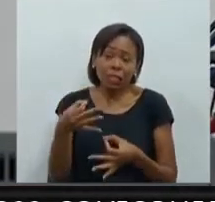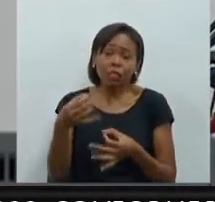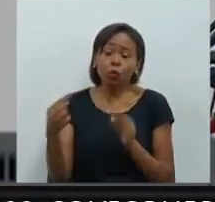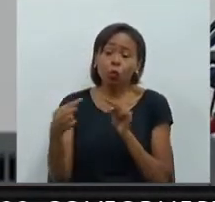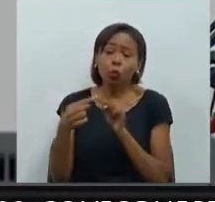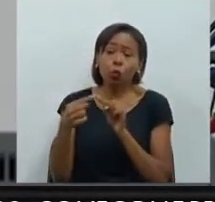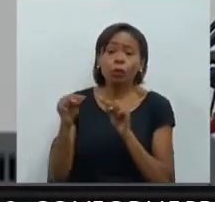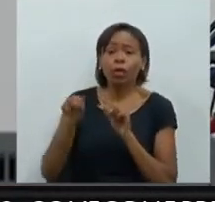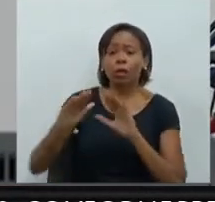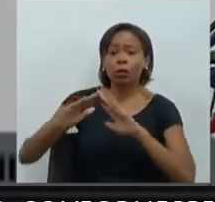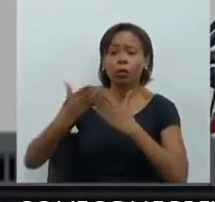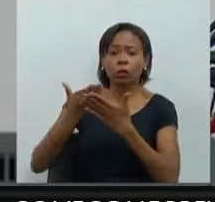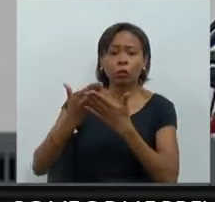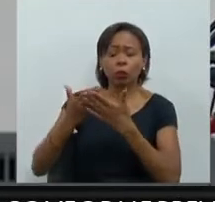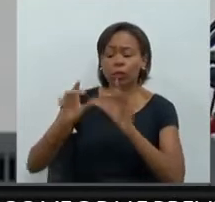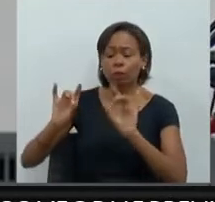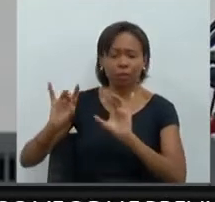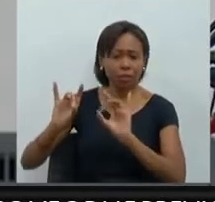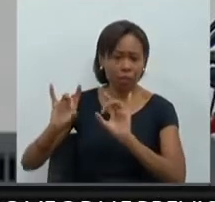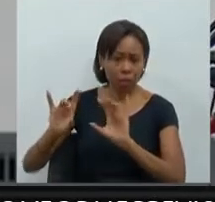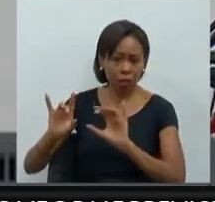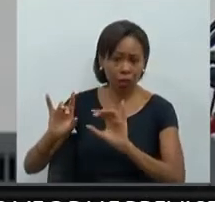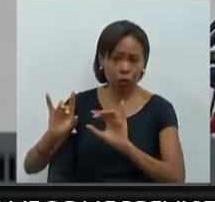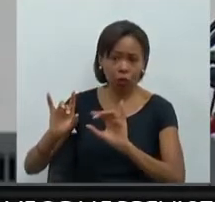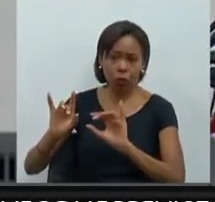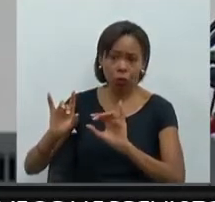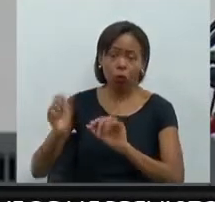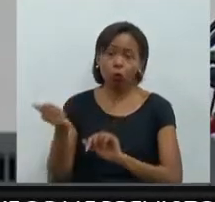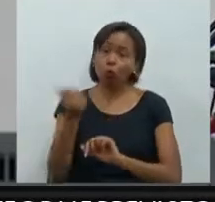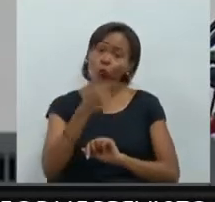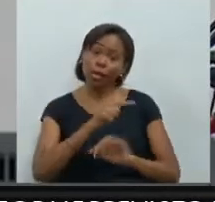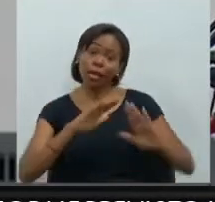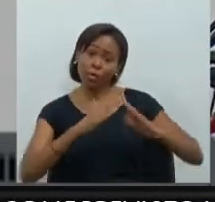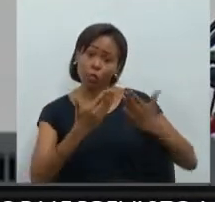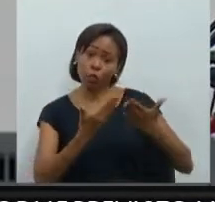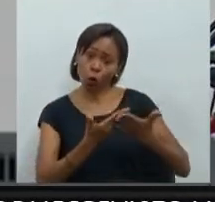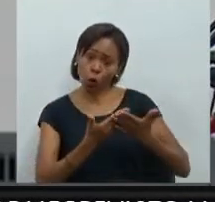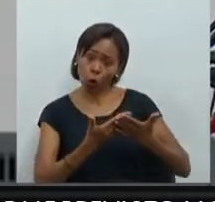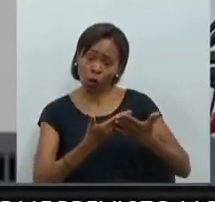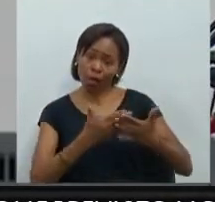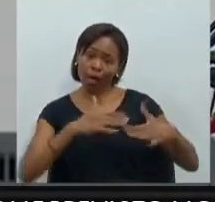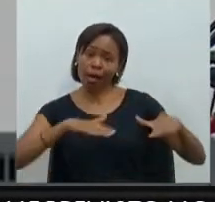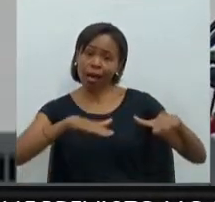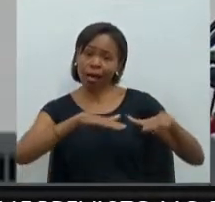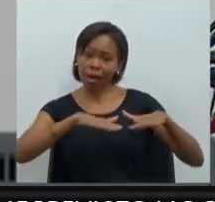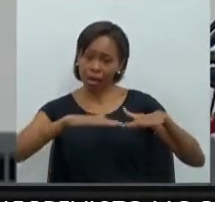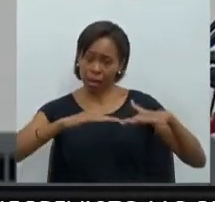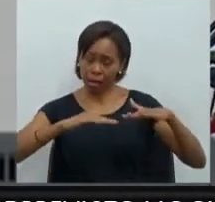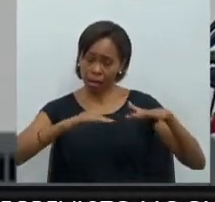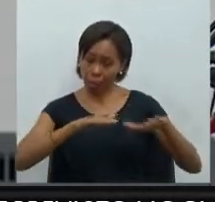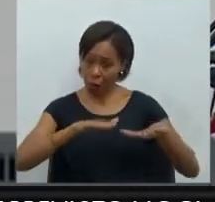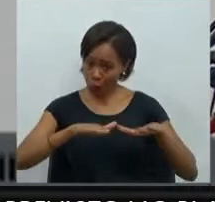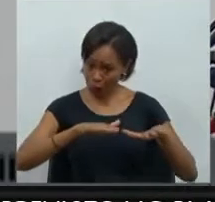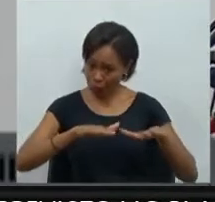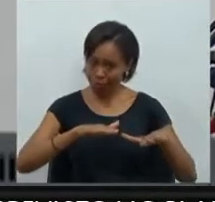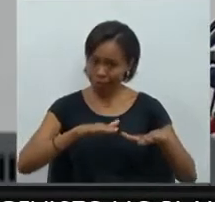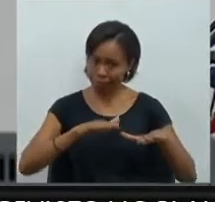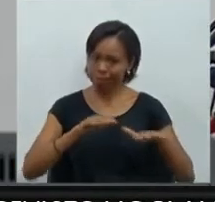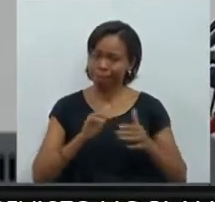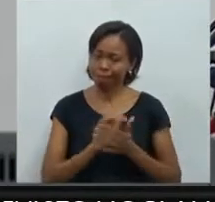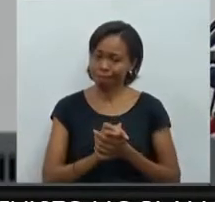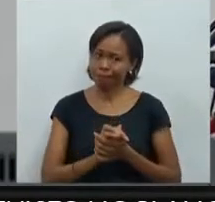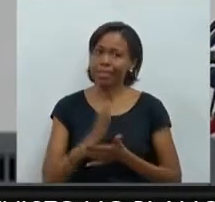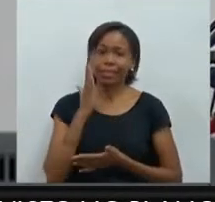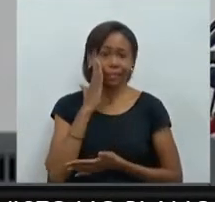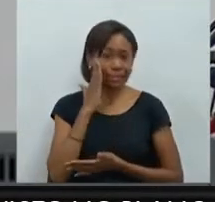ensino especial do que frequentar uma escola regular. Sei que eu estou tocando num ponto muito polêmico,